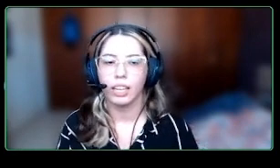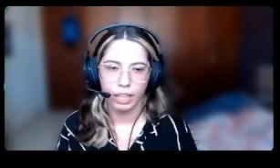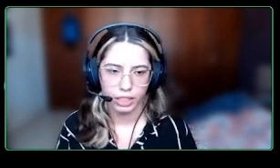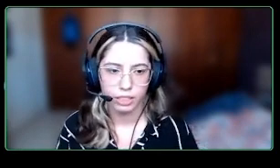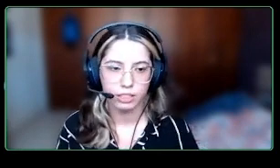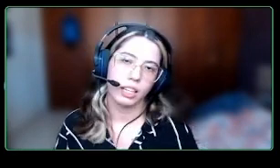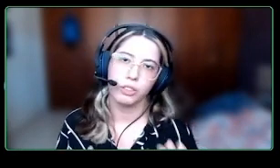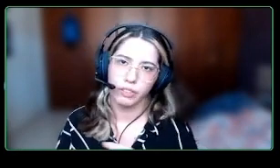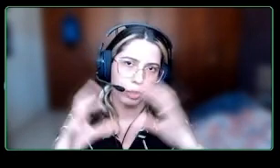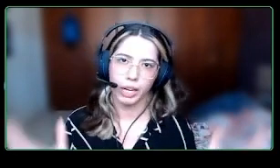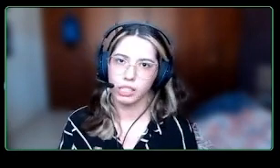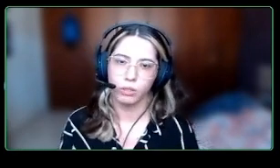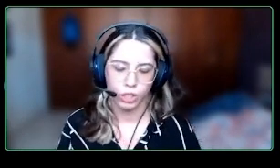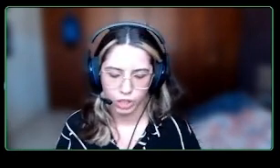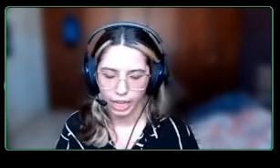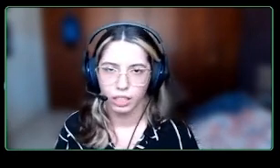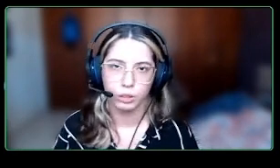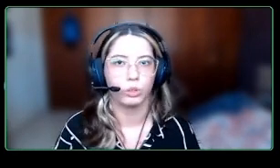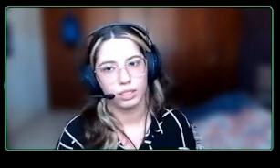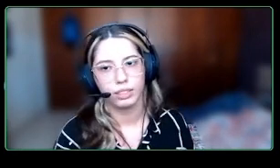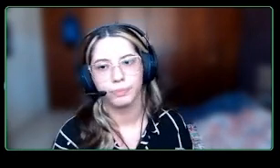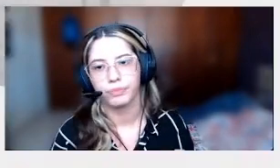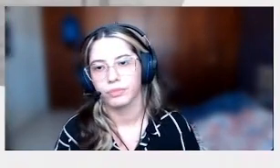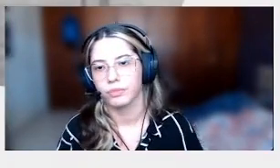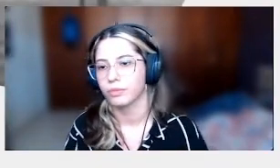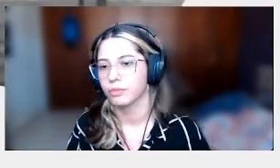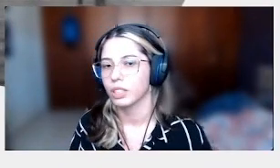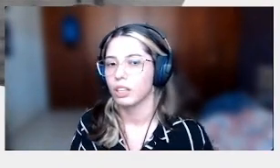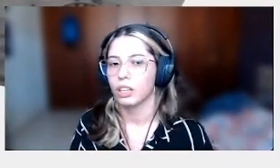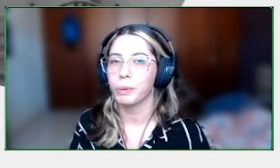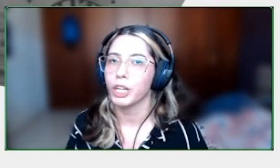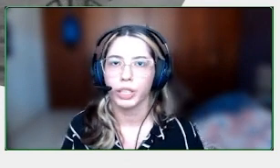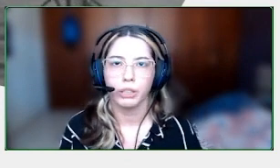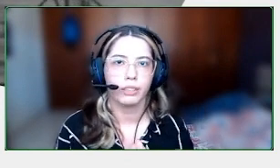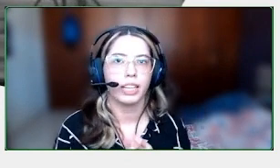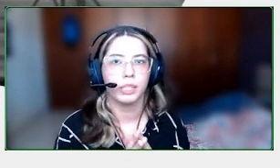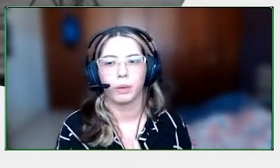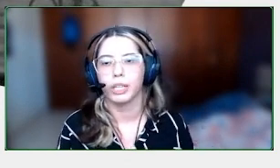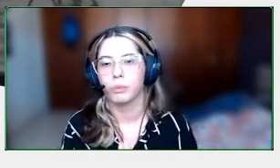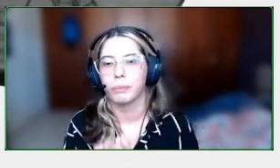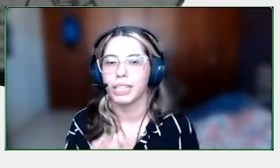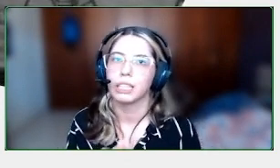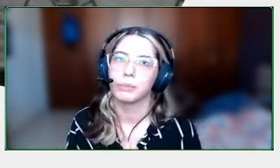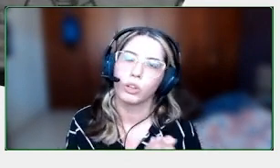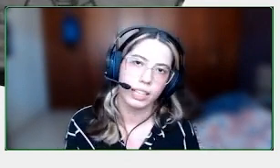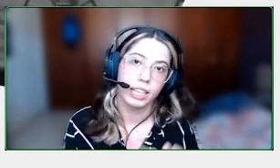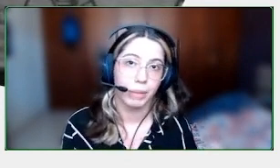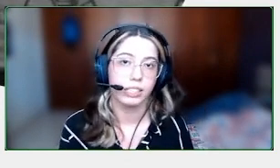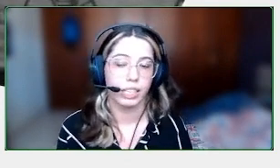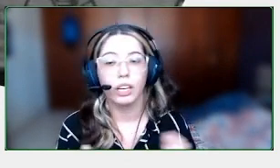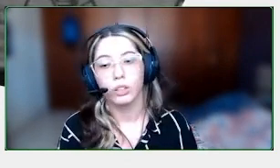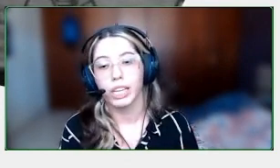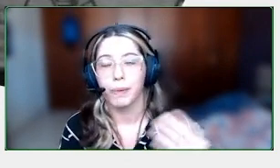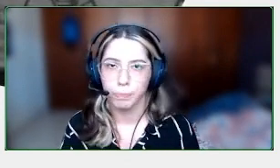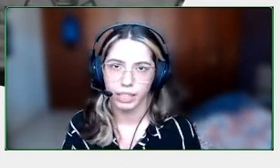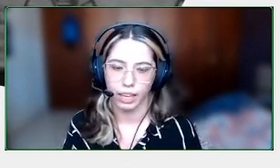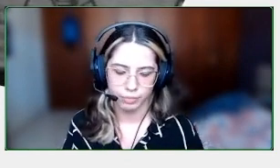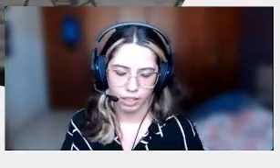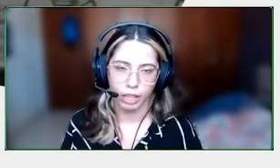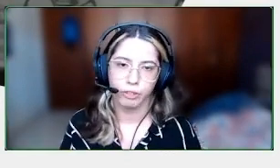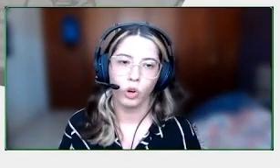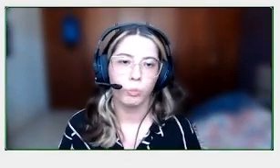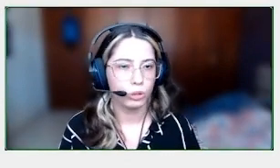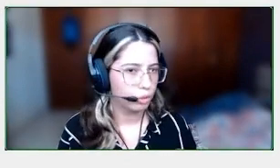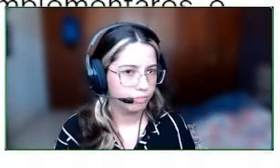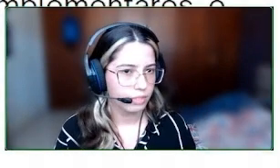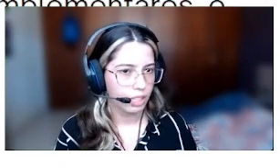Paricá em vigas, e a gente vai fazer uma comparação direta entre os dois. O primeiro artigo, ele fala especificamente sobre a madeira laminada colada, MLC, da espécie Paricá, e